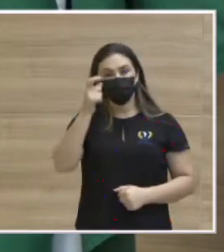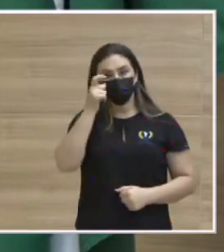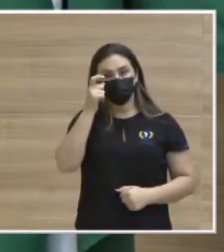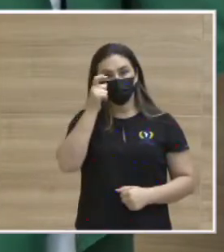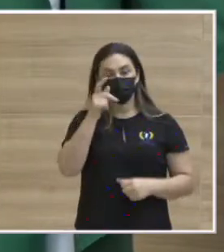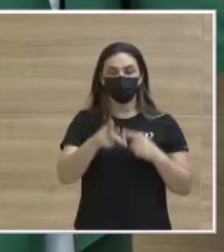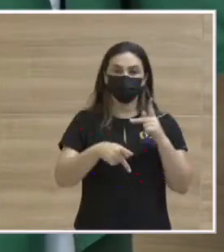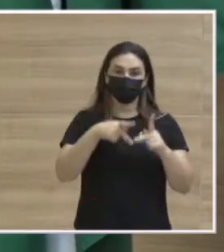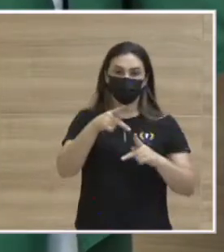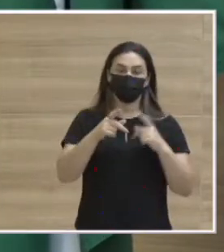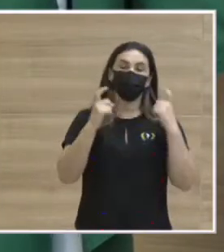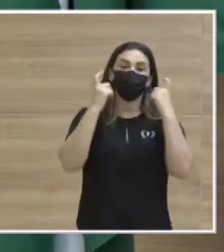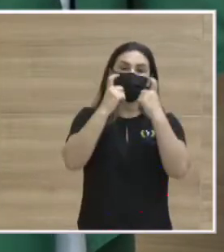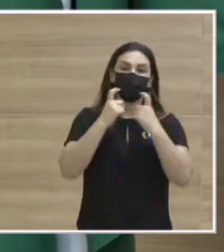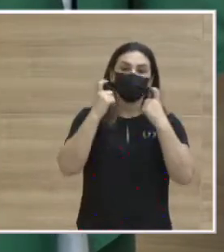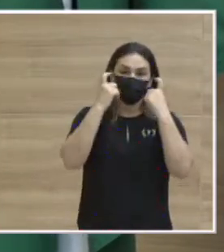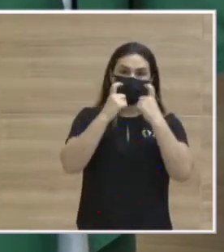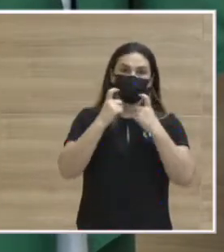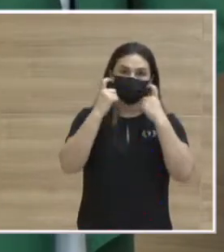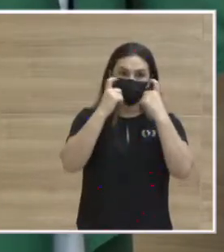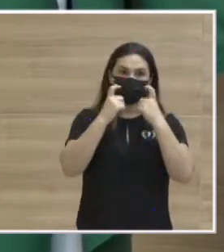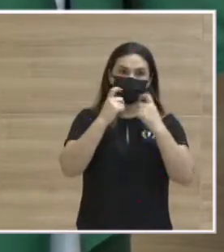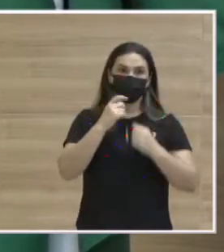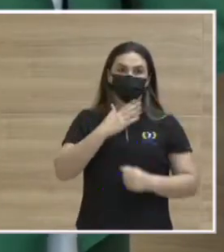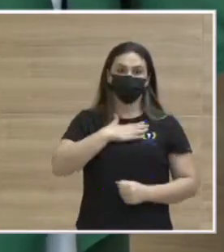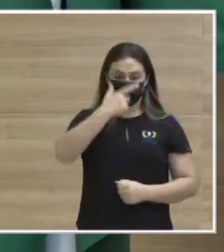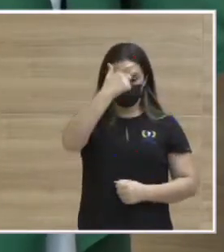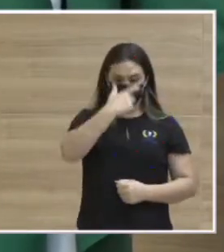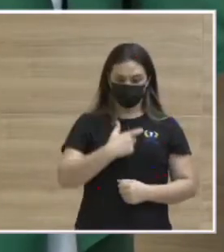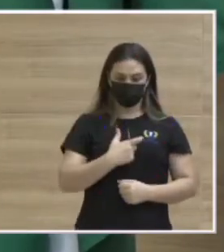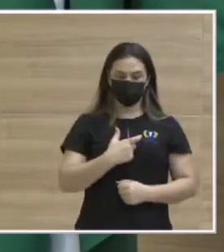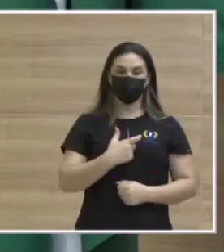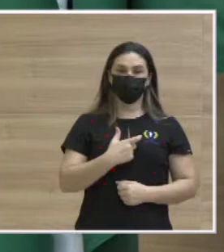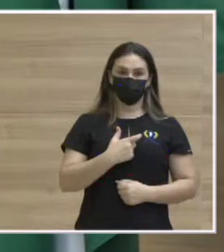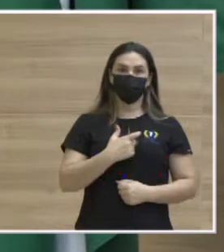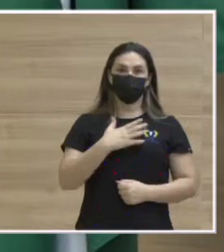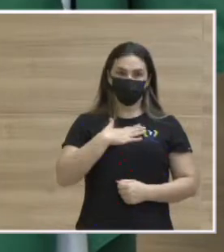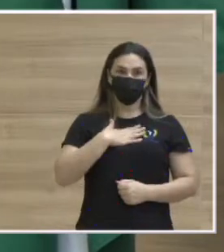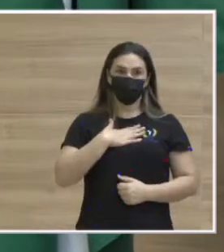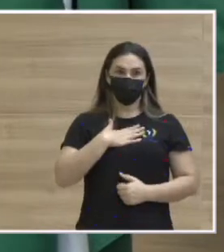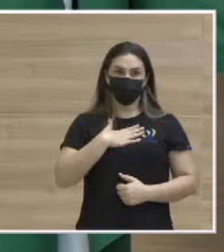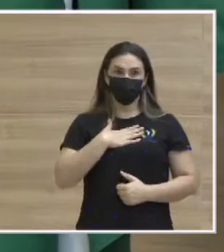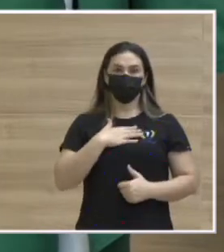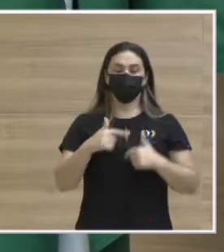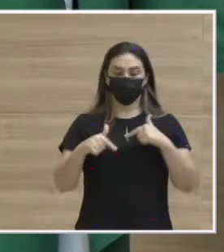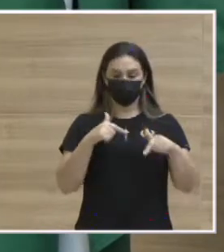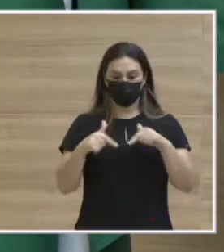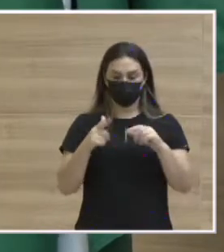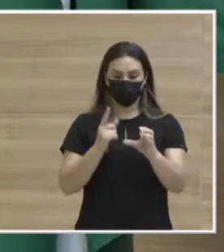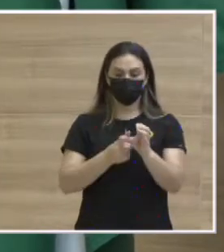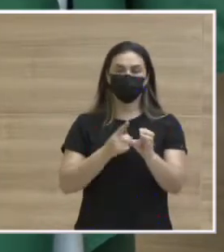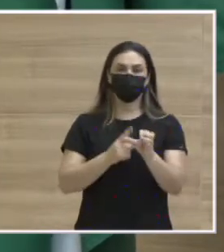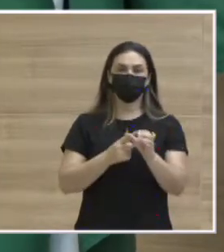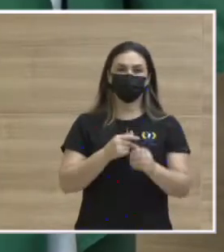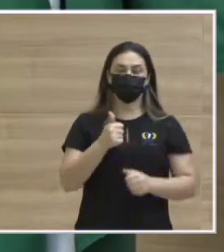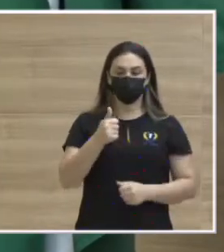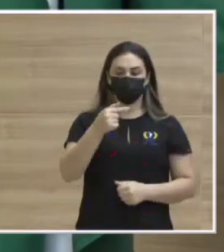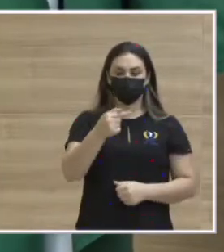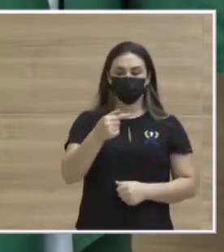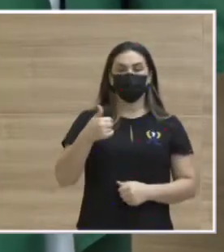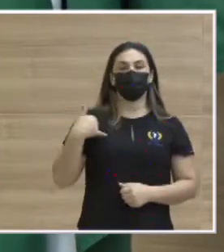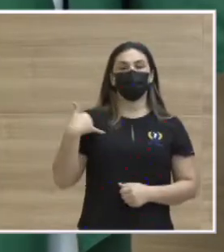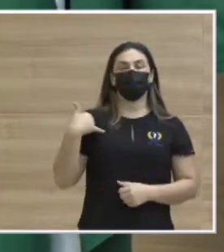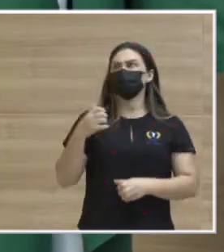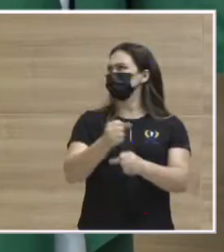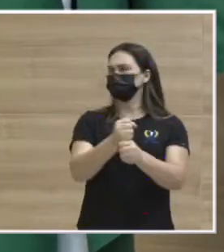público. A preocupação deste cidadão e também como servidor público municipal há 17 anos,